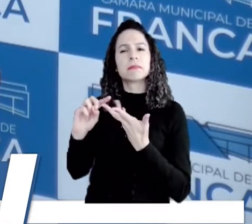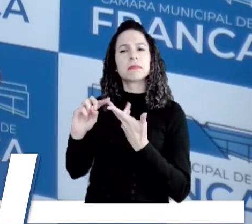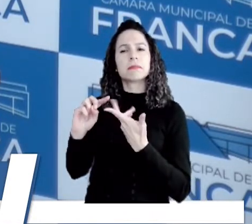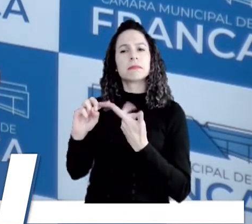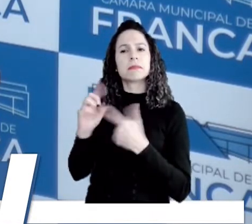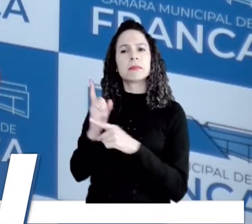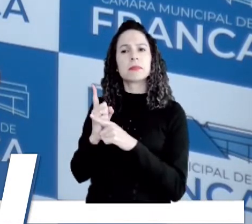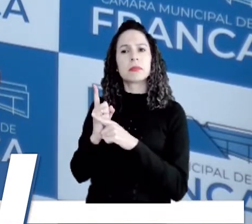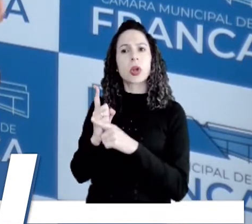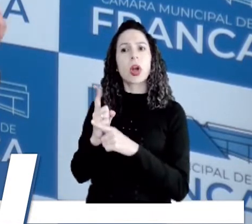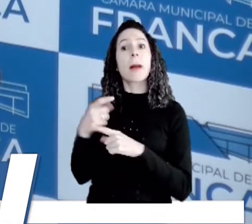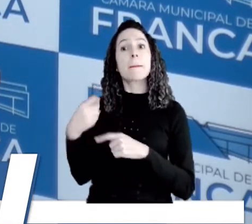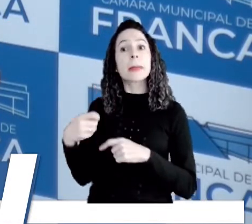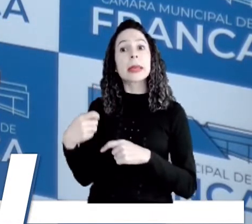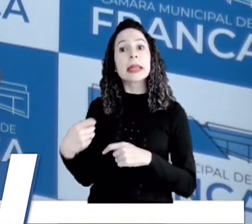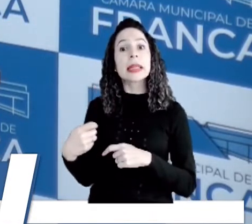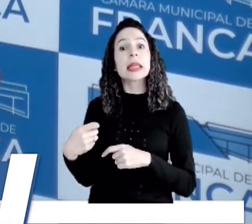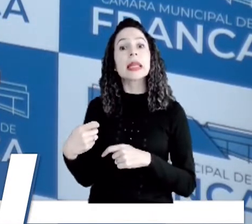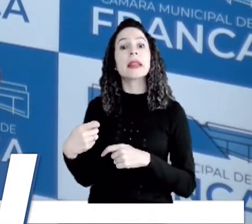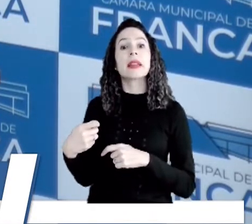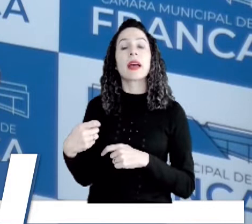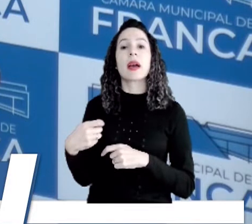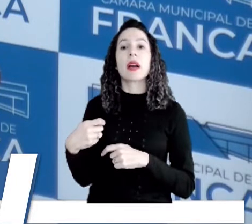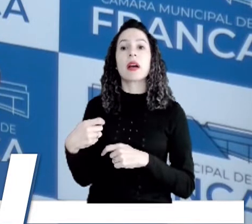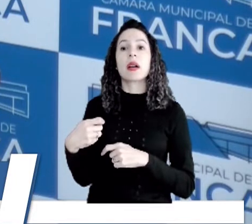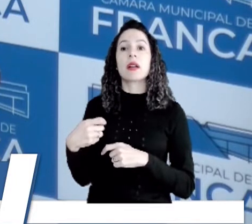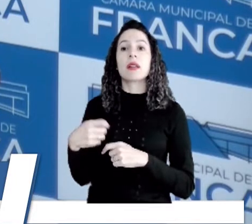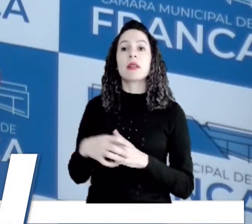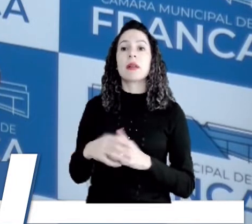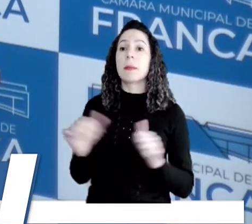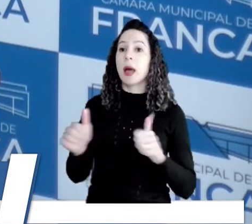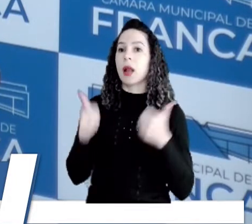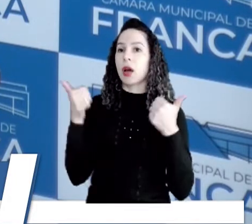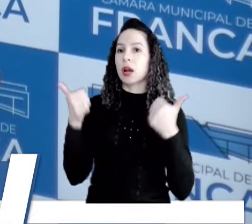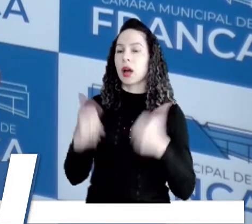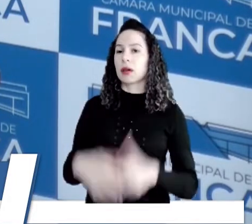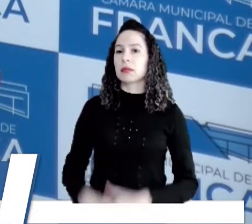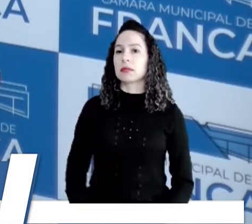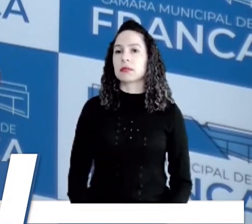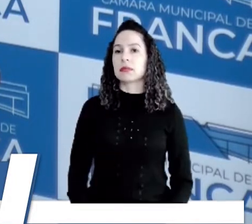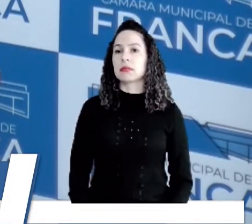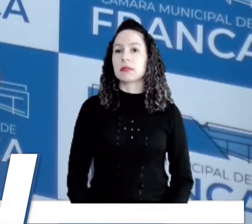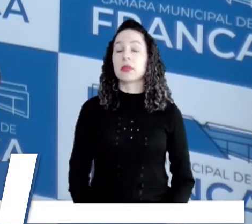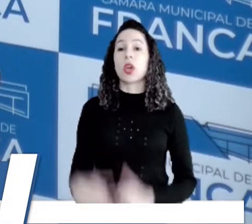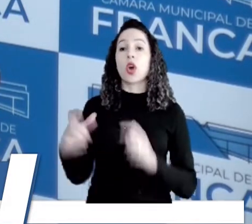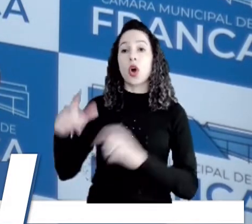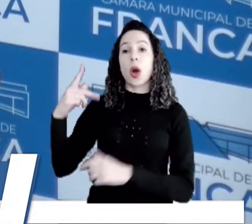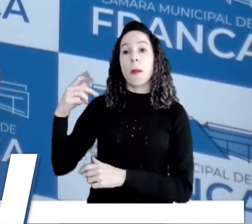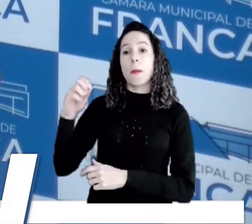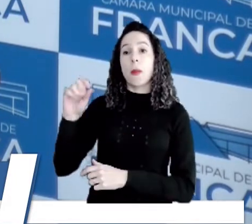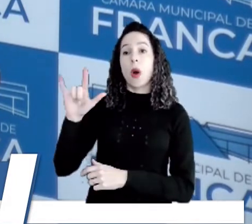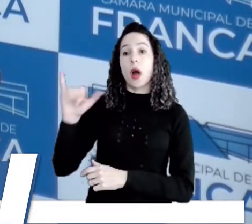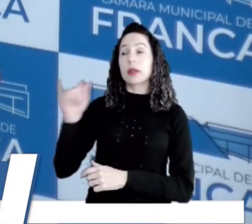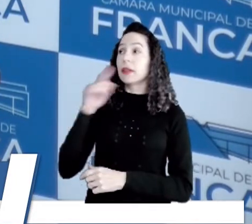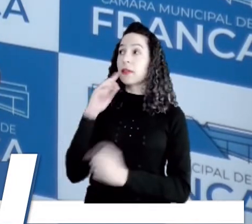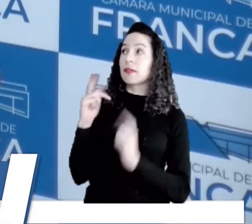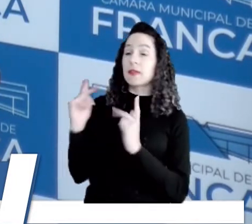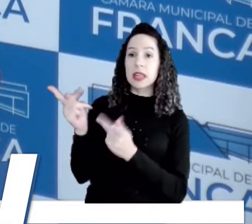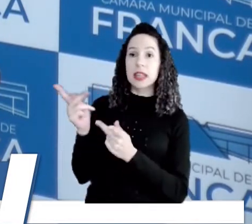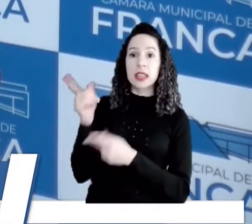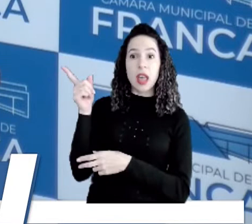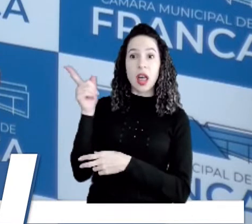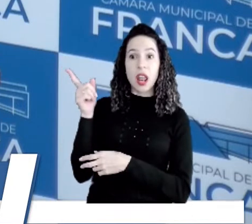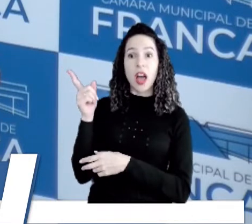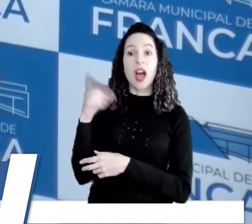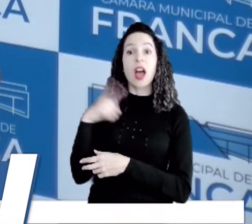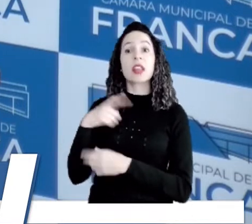que precisam ser melhorados. Então o poli, viu, Lurdinha, se você for lá, tem